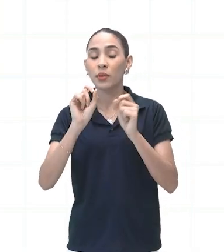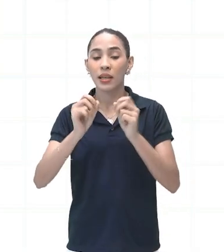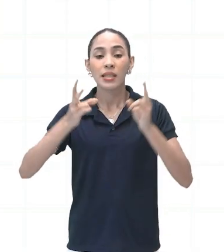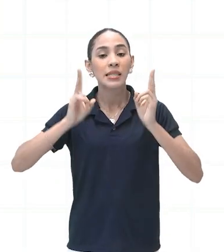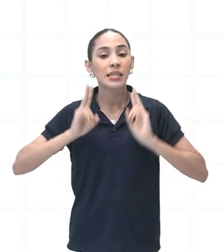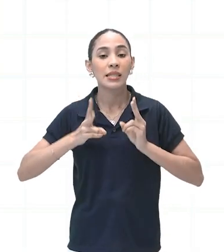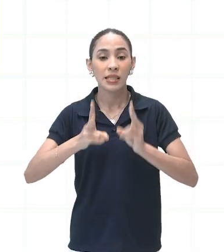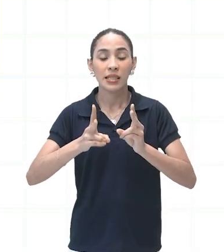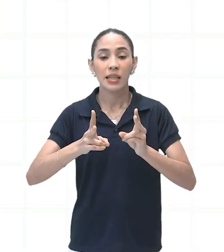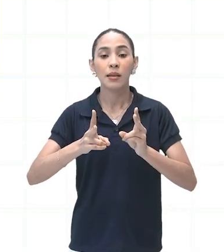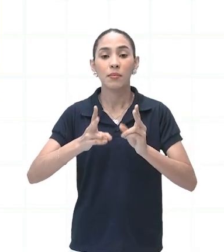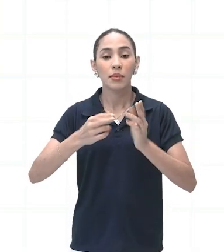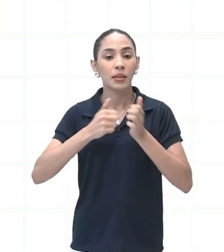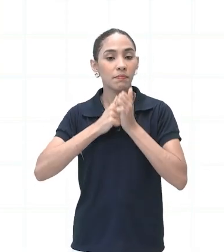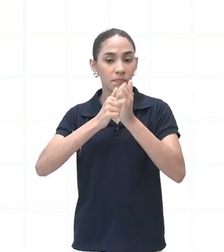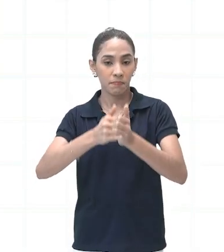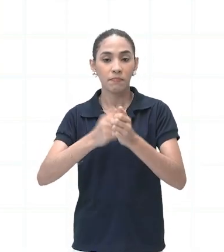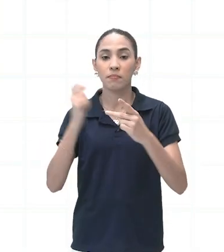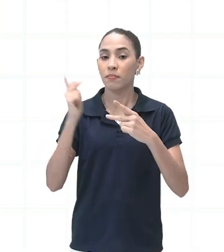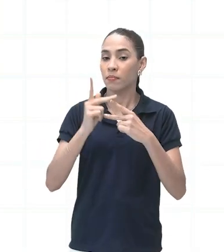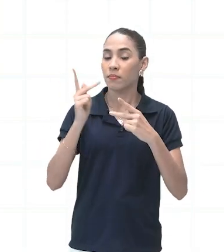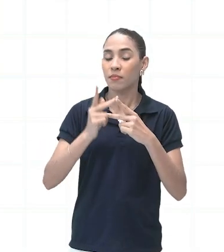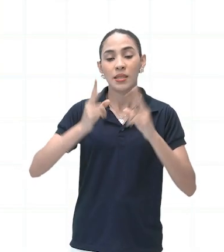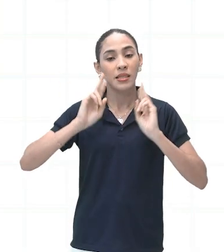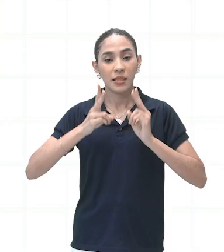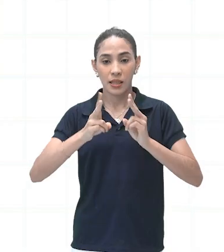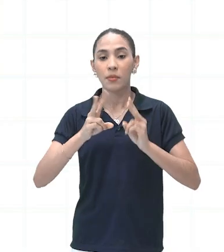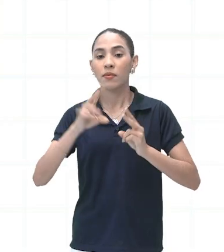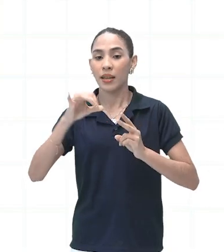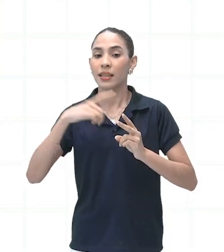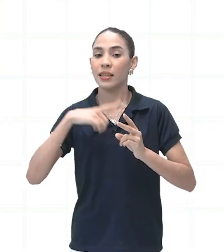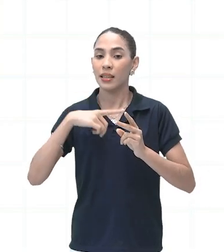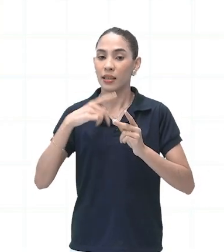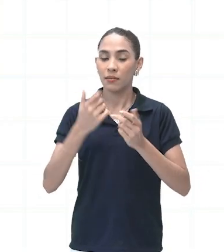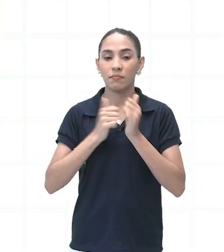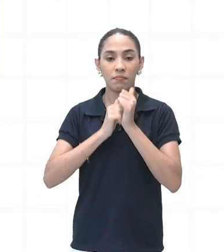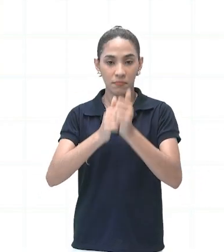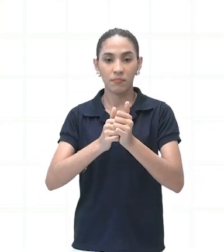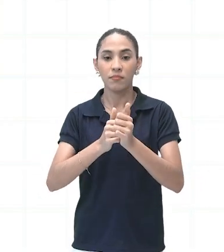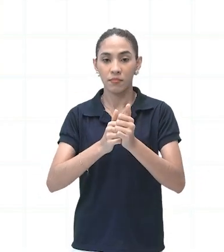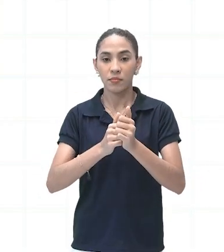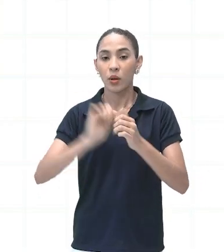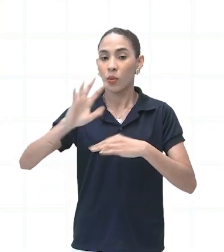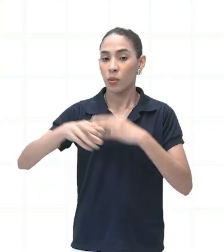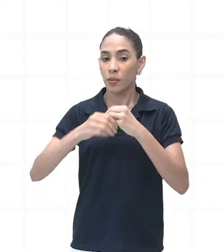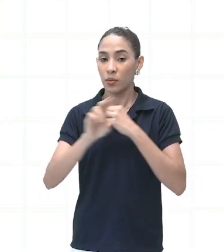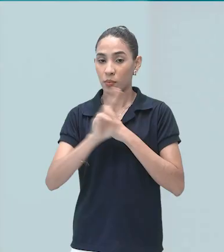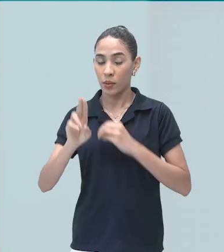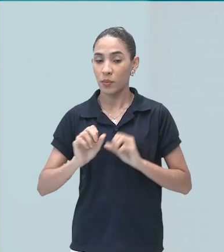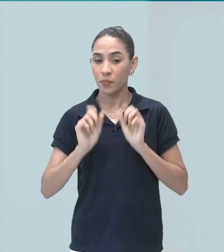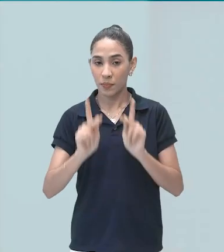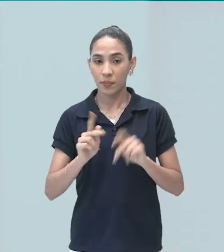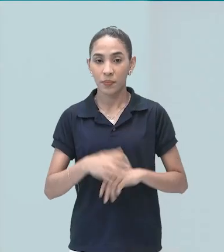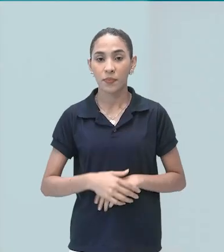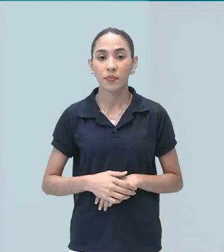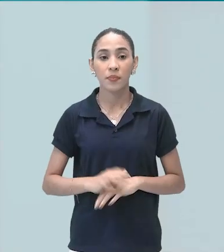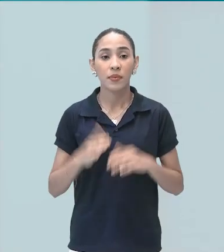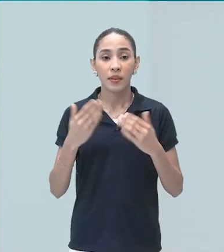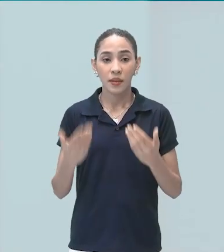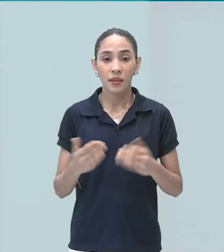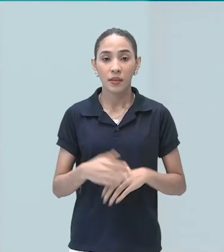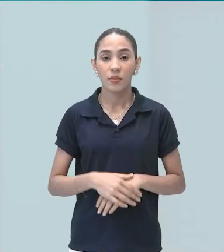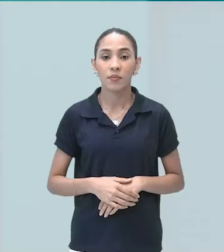sempre regido por preposição, sempre aparecerá uma preposição no complemento nominal, ok? E aí,